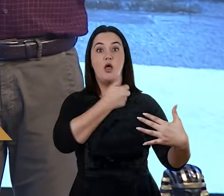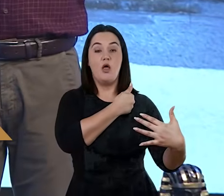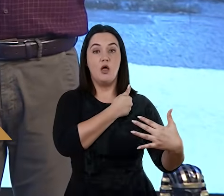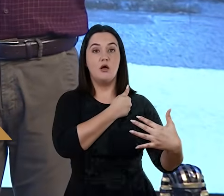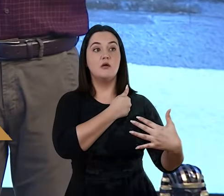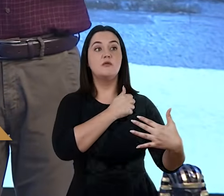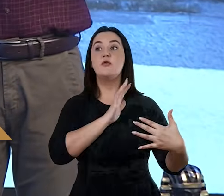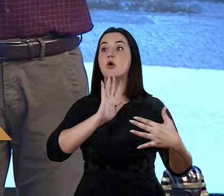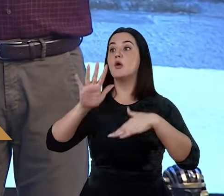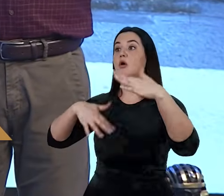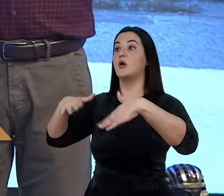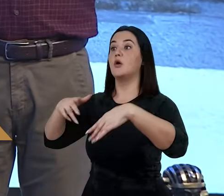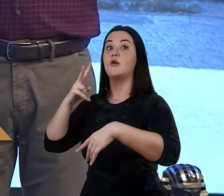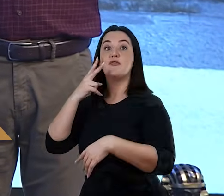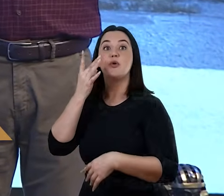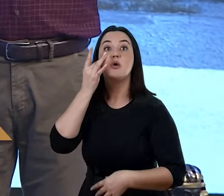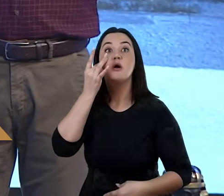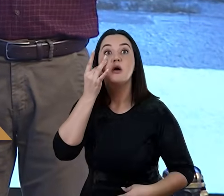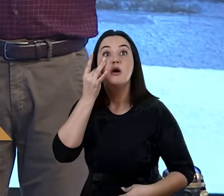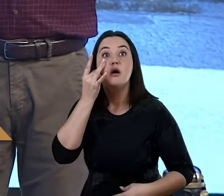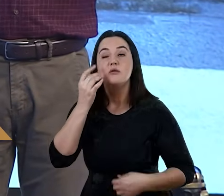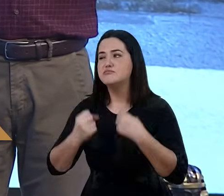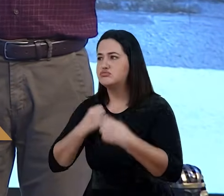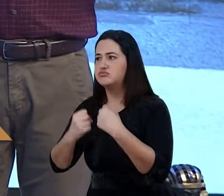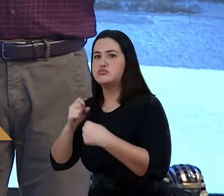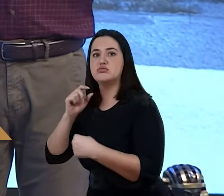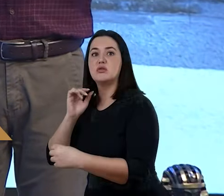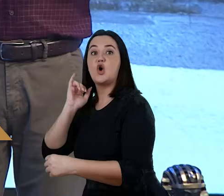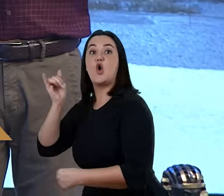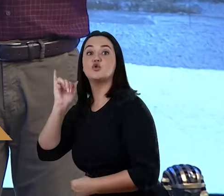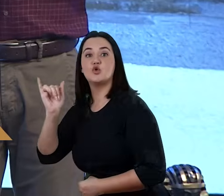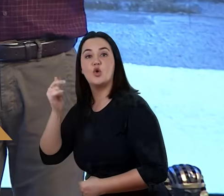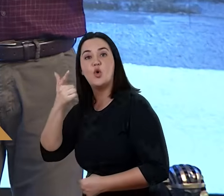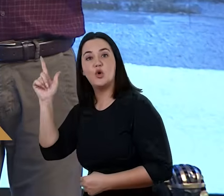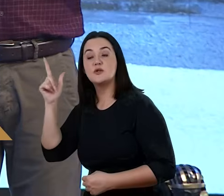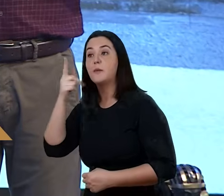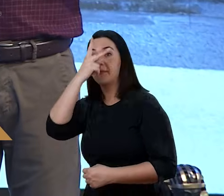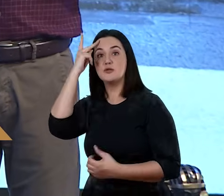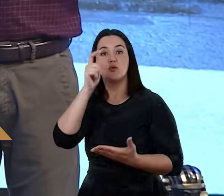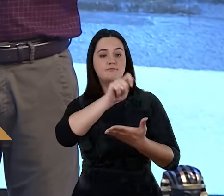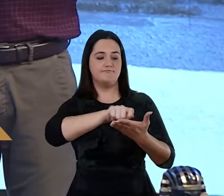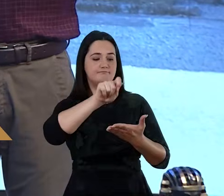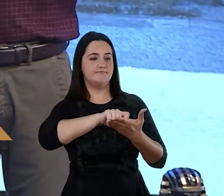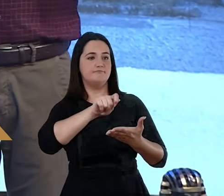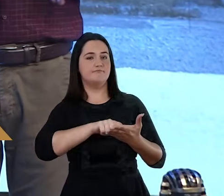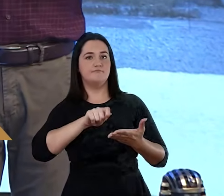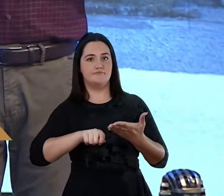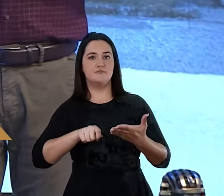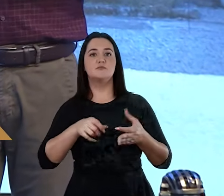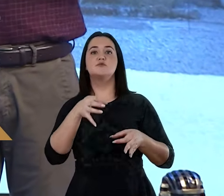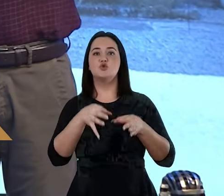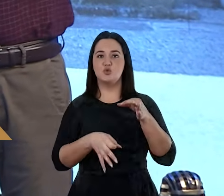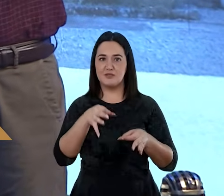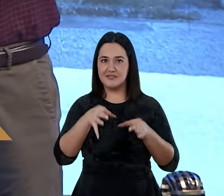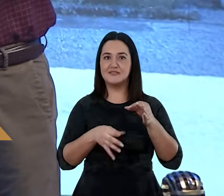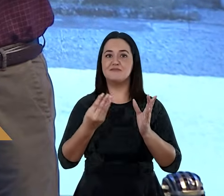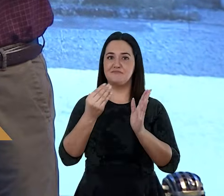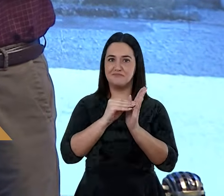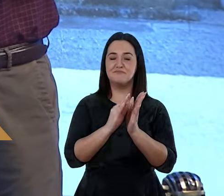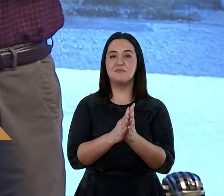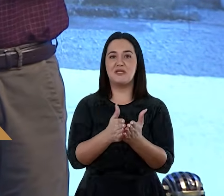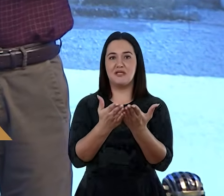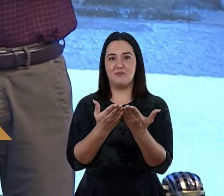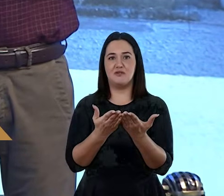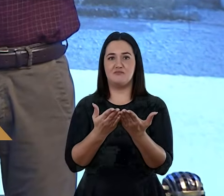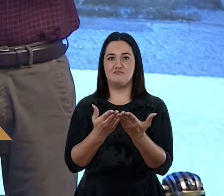do templo contou para o narrador bíblico, que acabou incorporando o seu relato no livro que chamamos de Juízes,